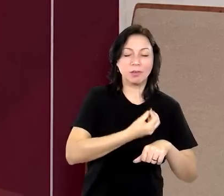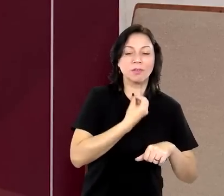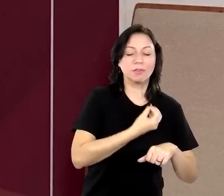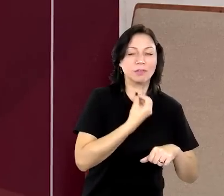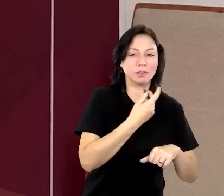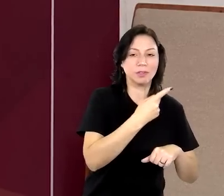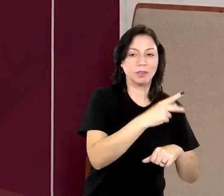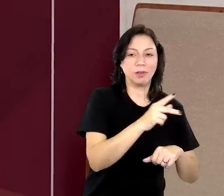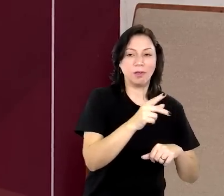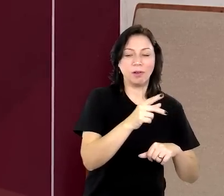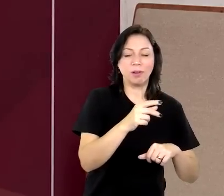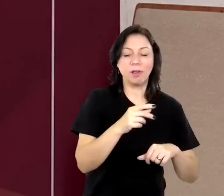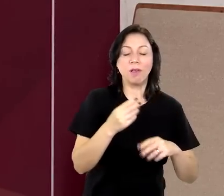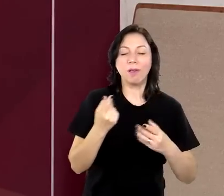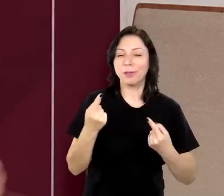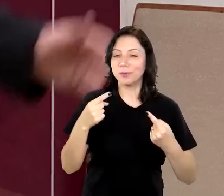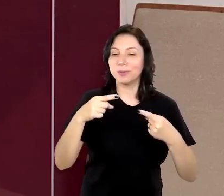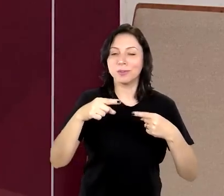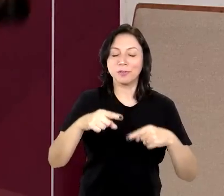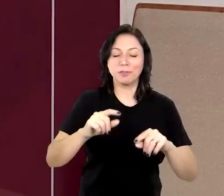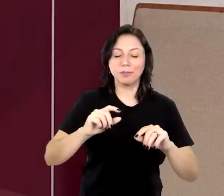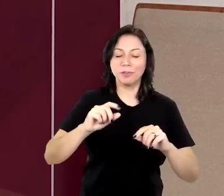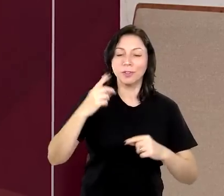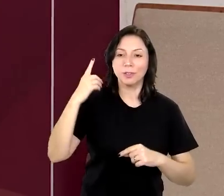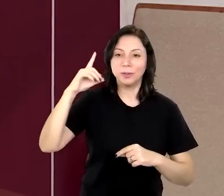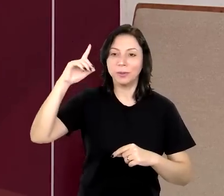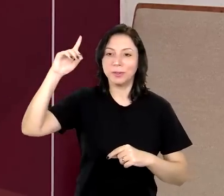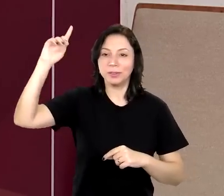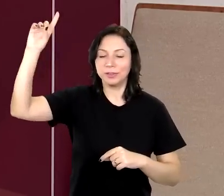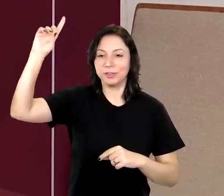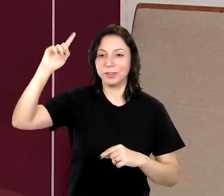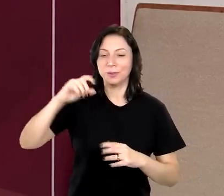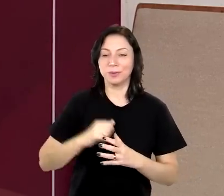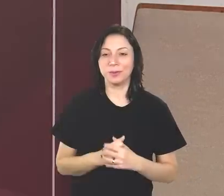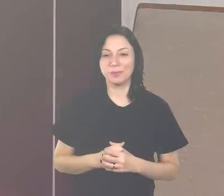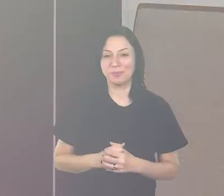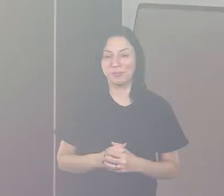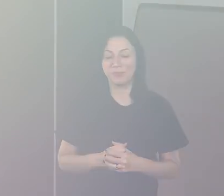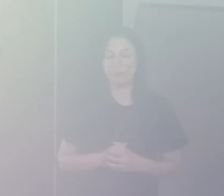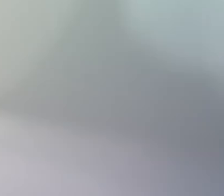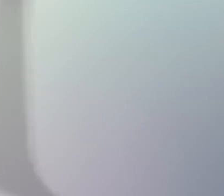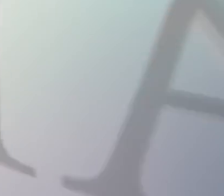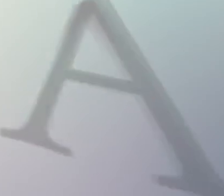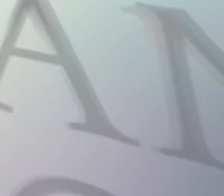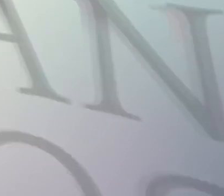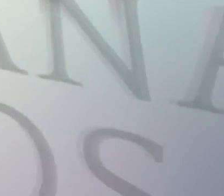de Deus maior do que Maria e do que qualquer um de nós. Amém?